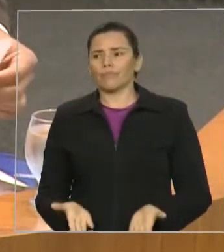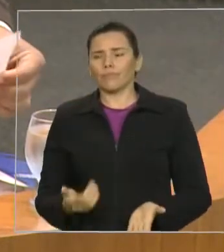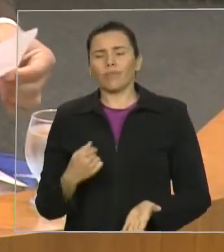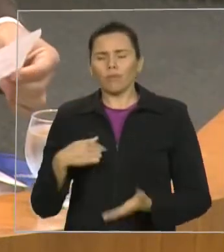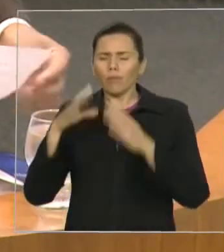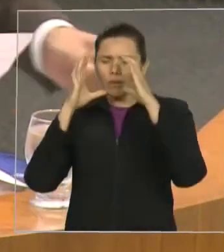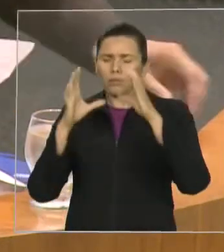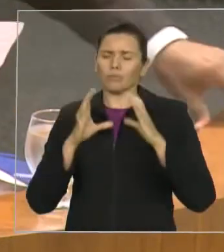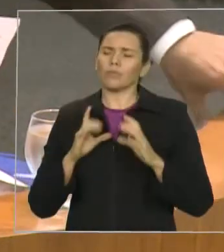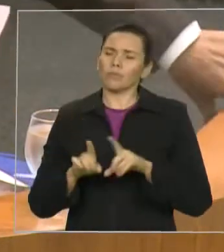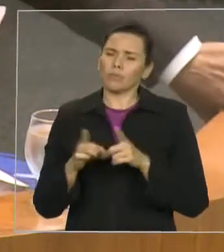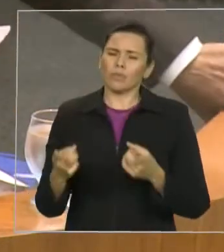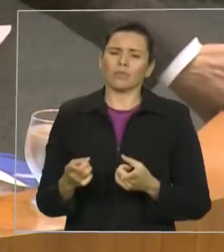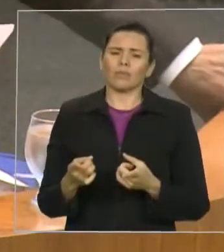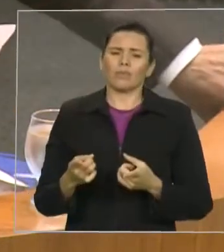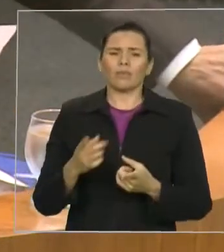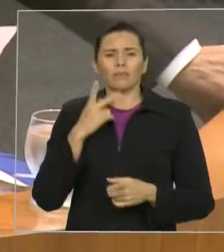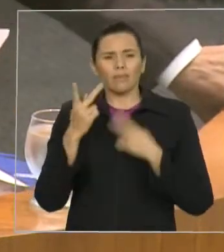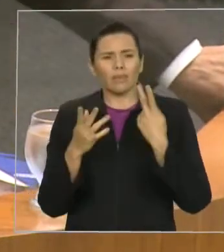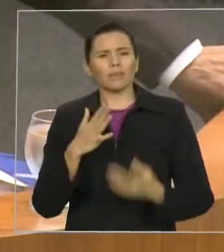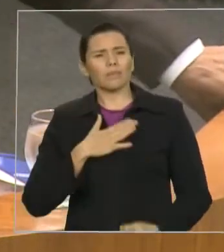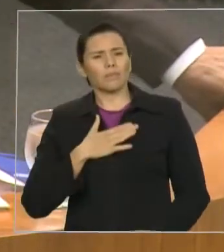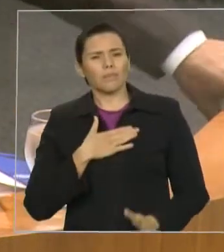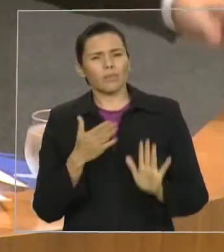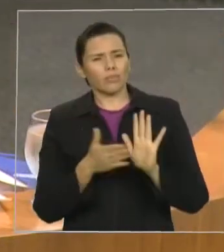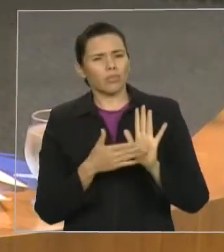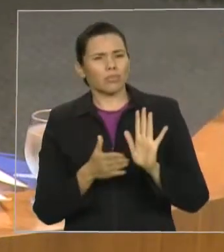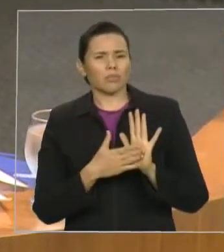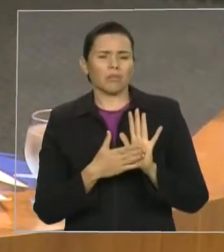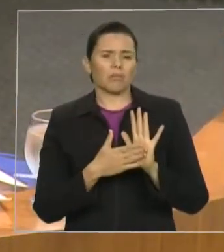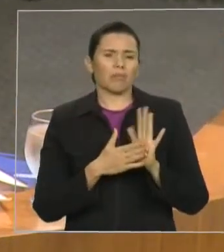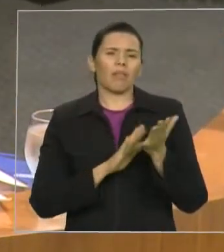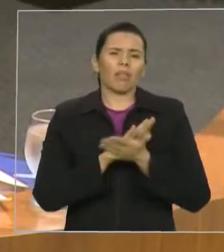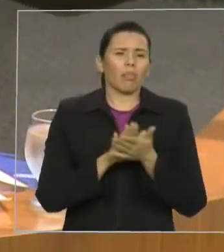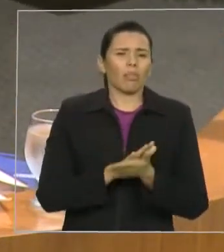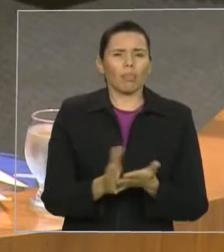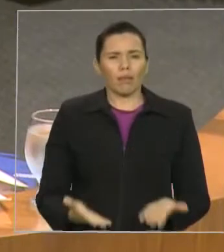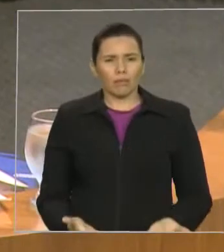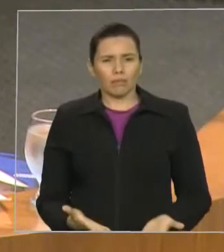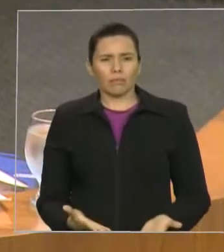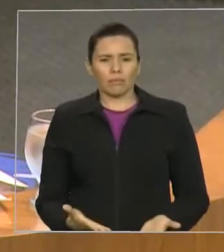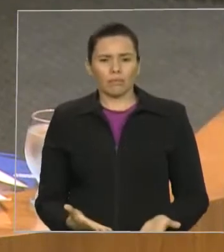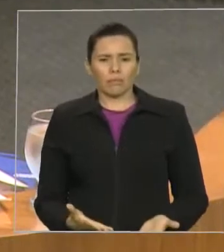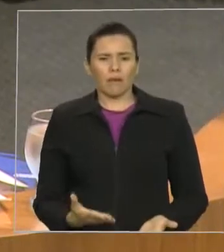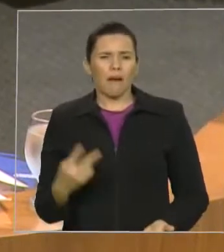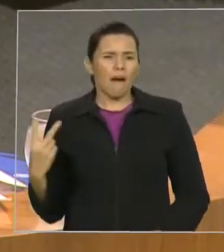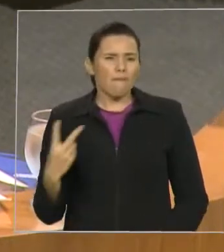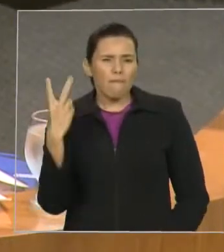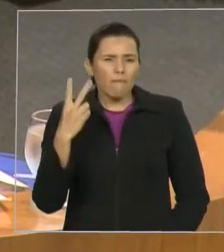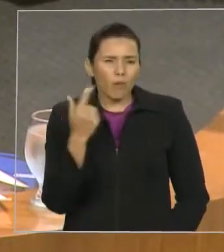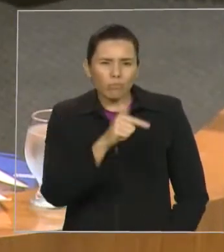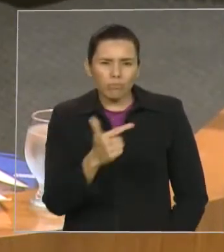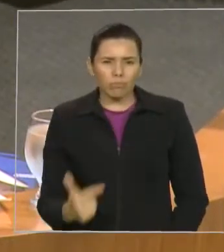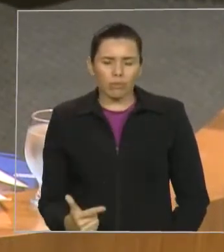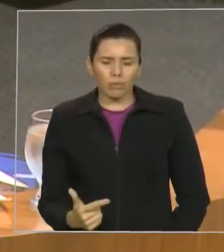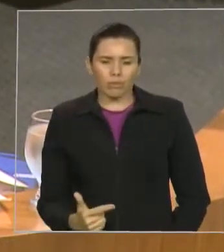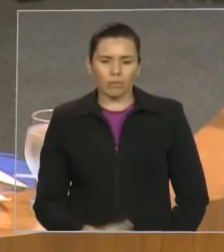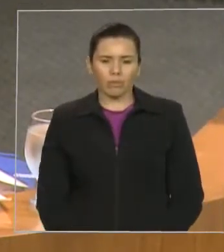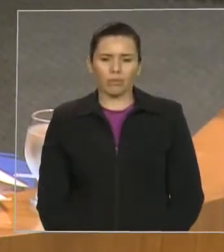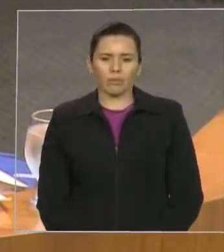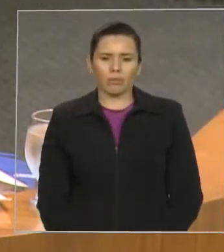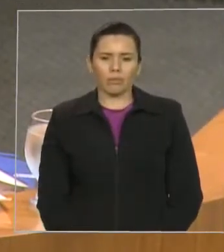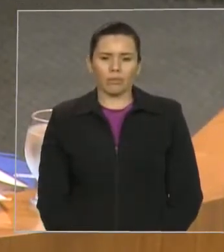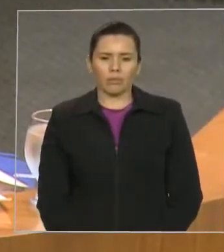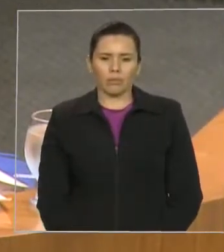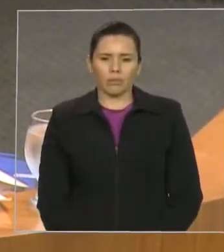que uma indicação não vale nada? O que estamos fazendo aqui, senhoras e senhores deputados? Se uma indicação não vale